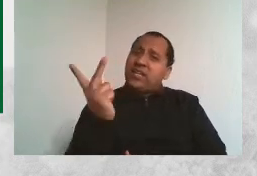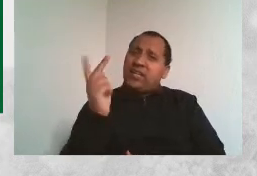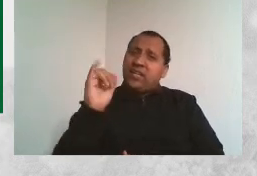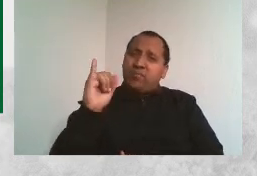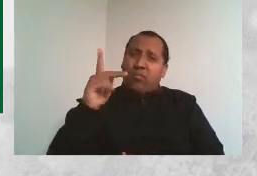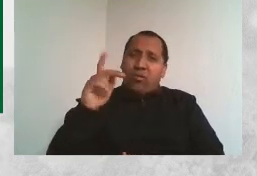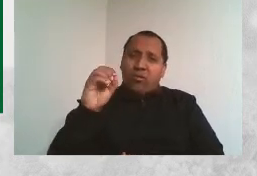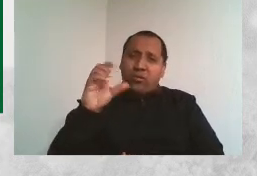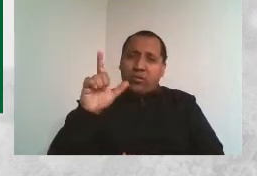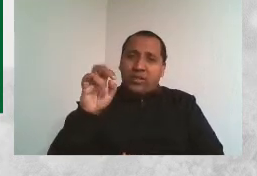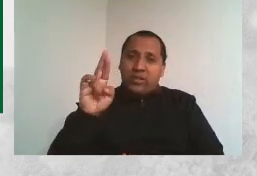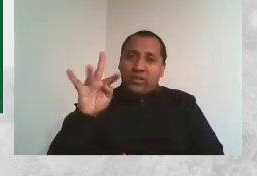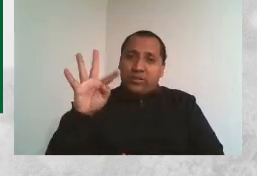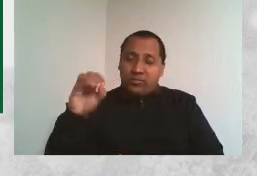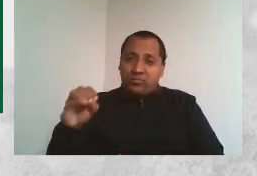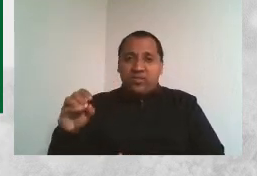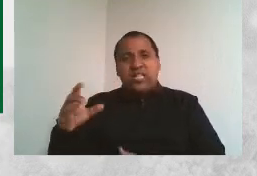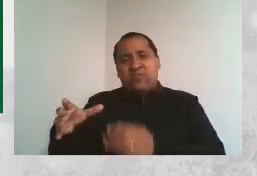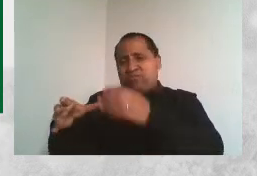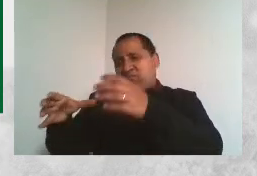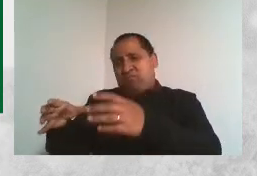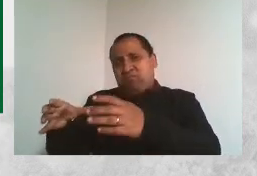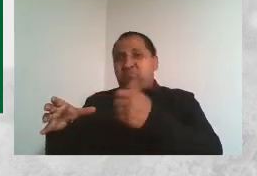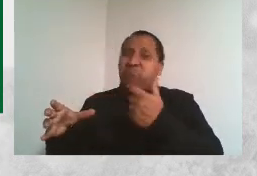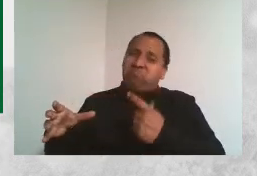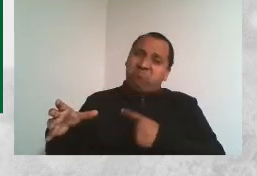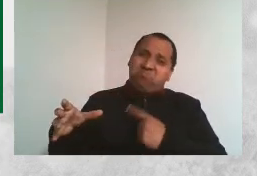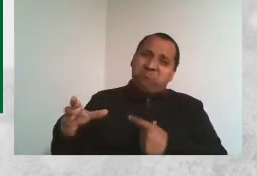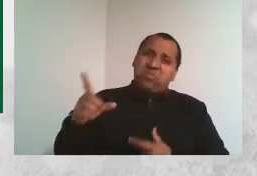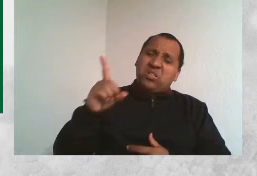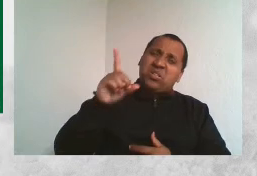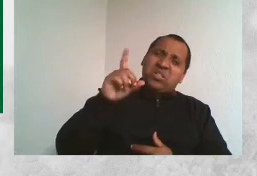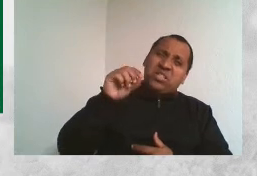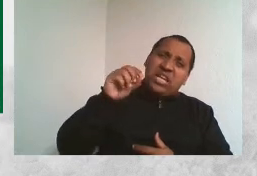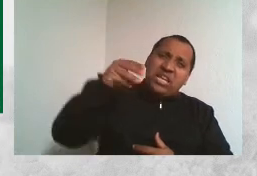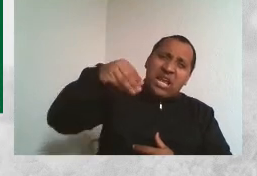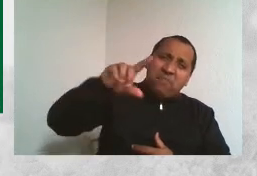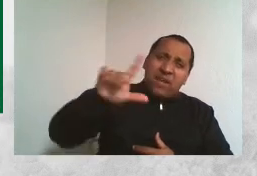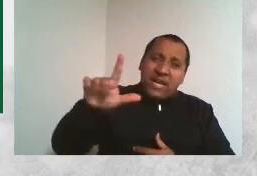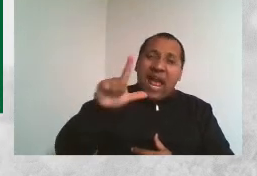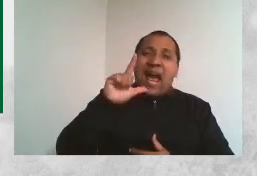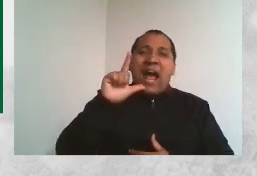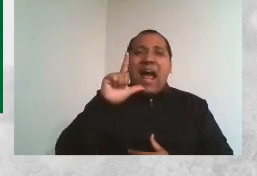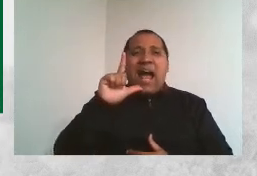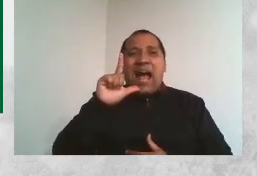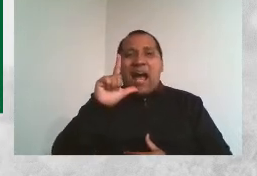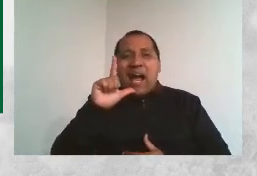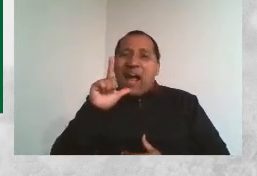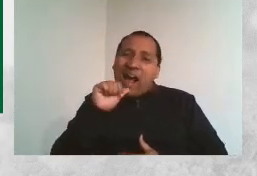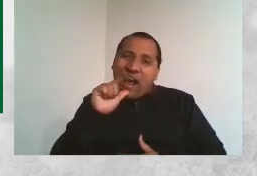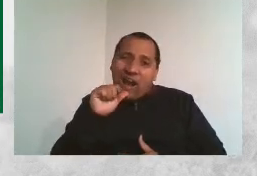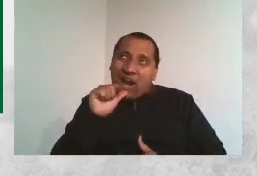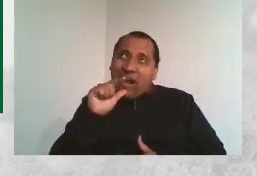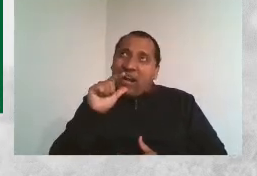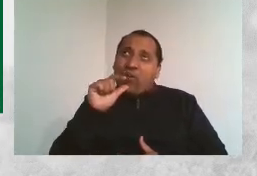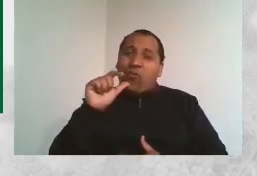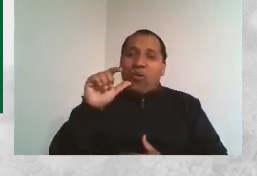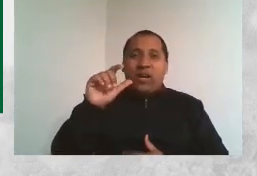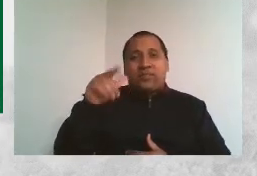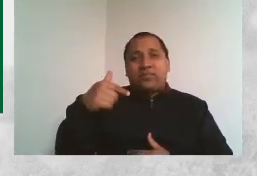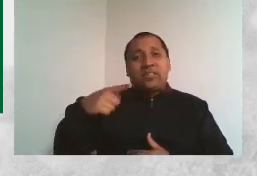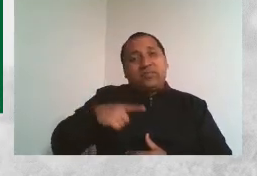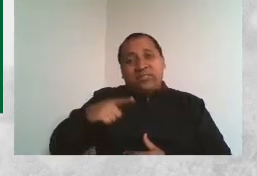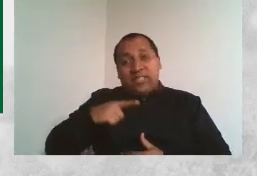mais ou menos uma proporção de 10 ml de água sanitária, hipoclorito, para 500 ml de água, e deixo